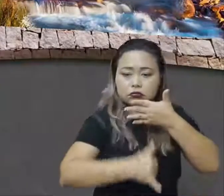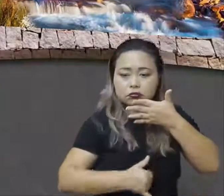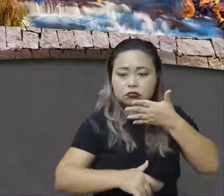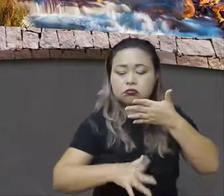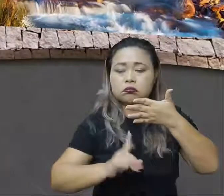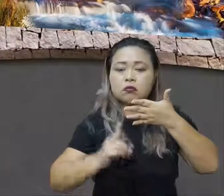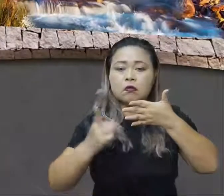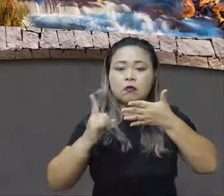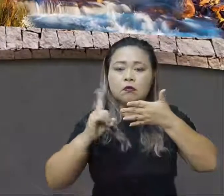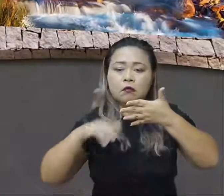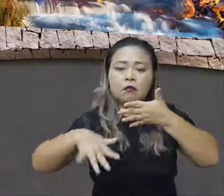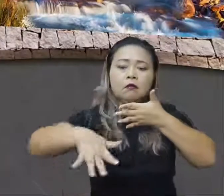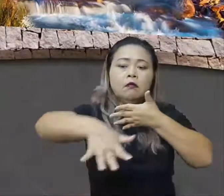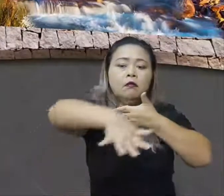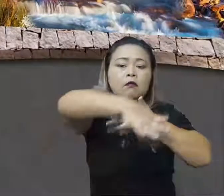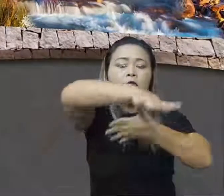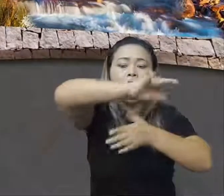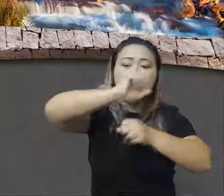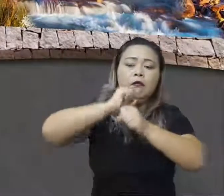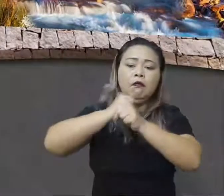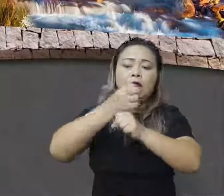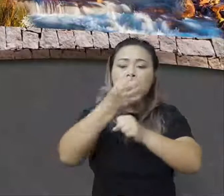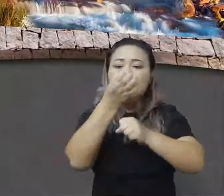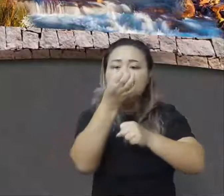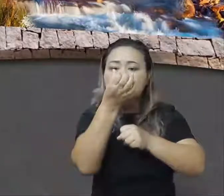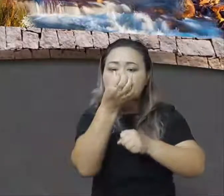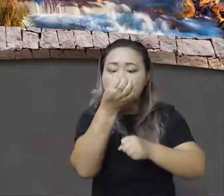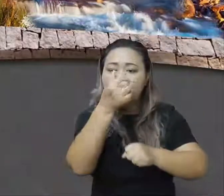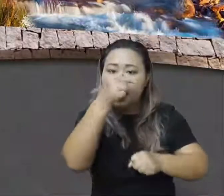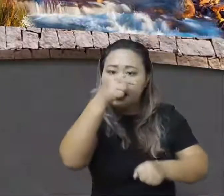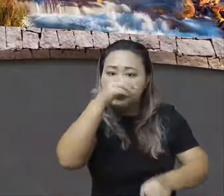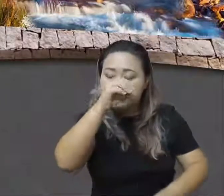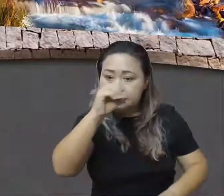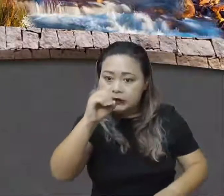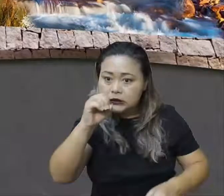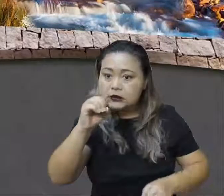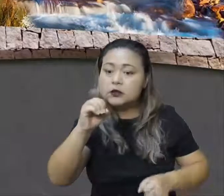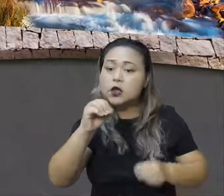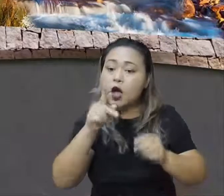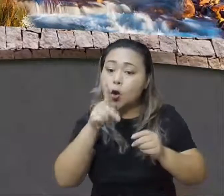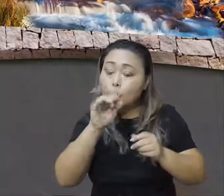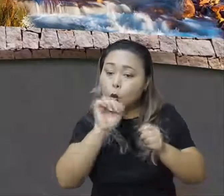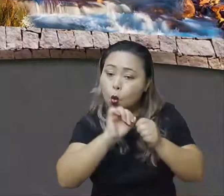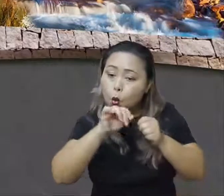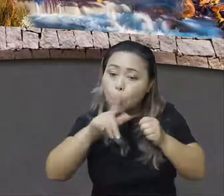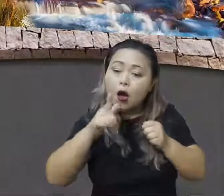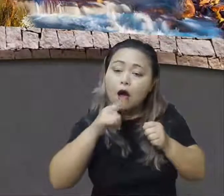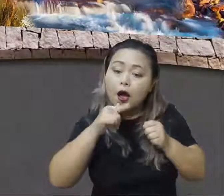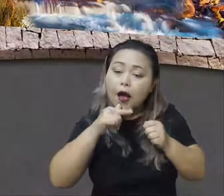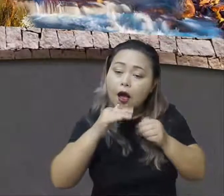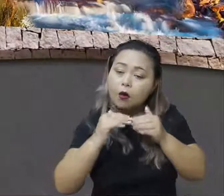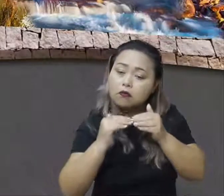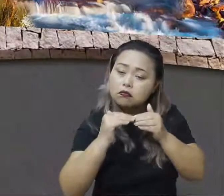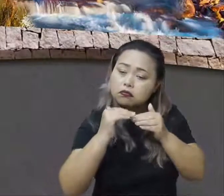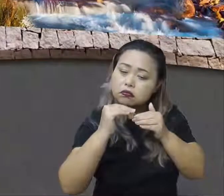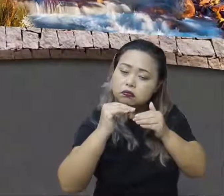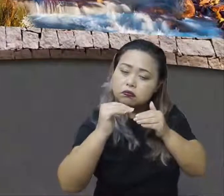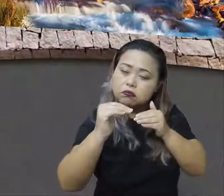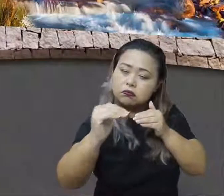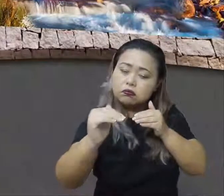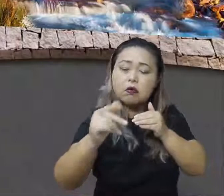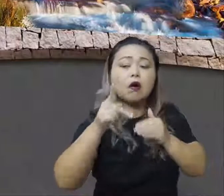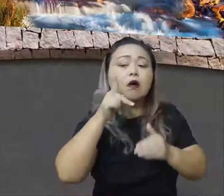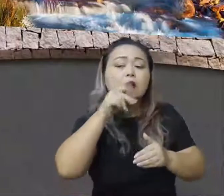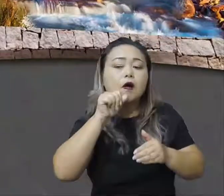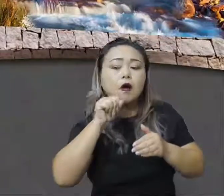ela cobriu uma área de aproximadamente 700 km² de área inundada. Você passa no caminho que vai Porto